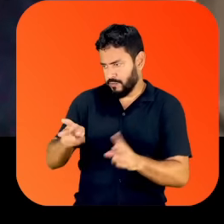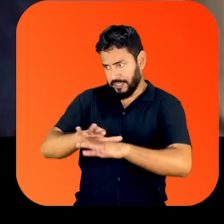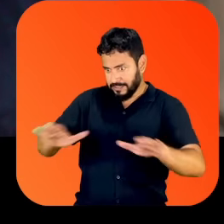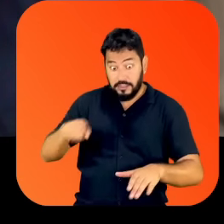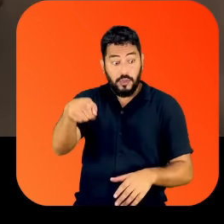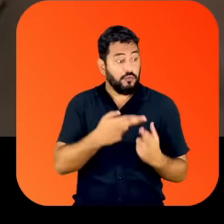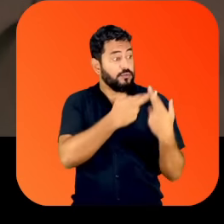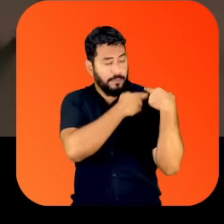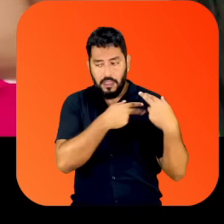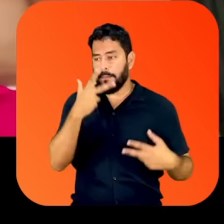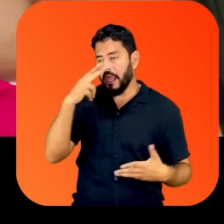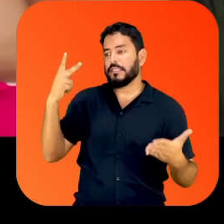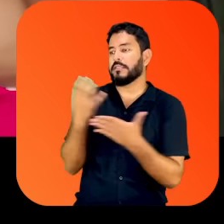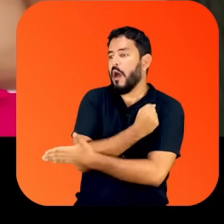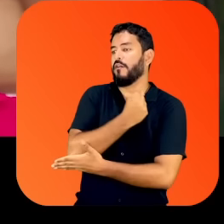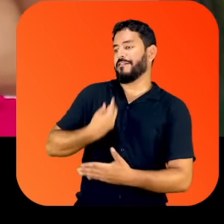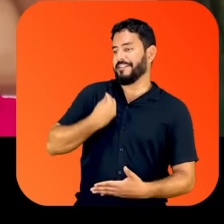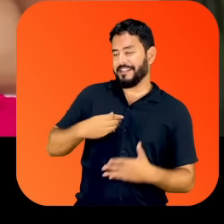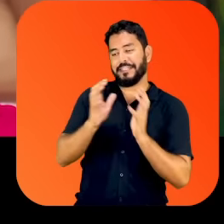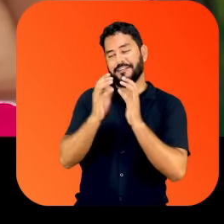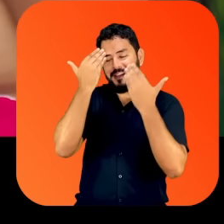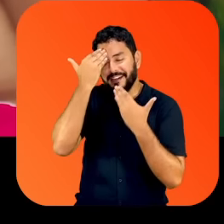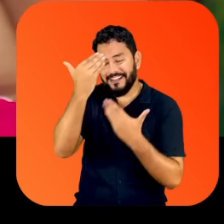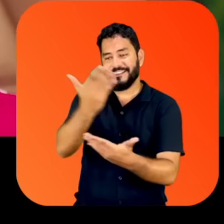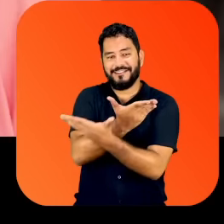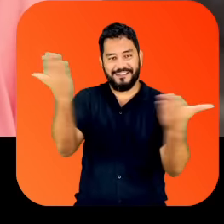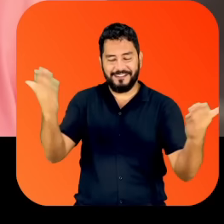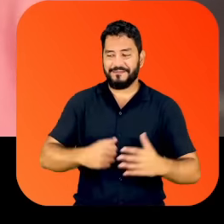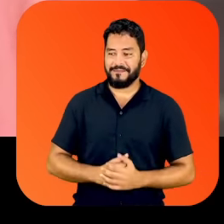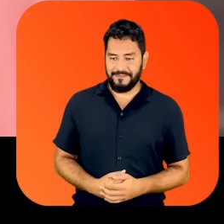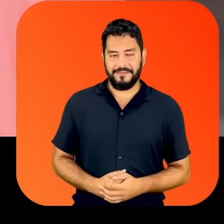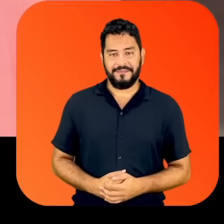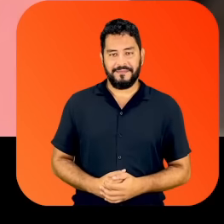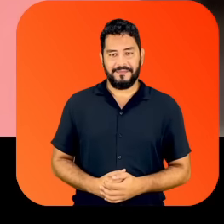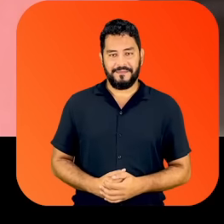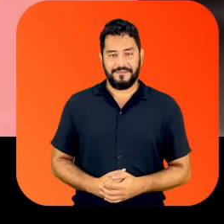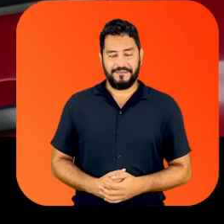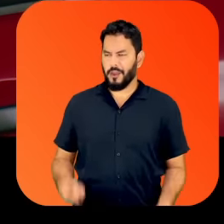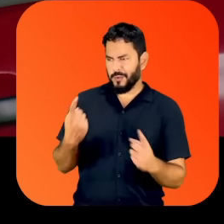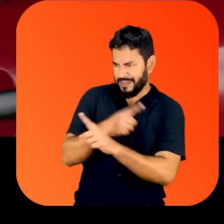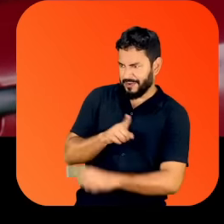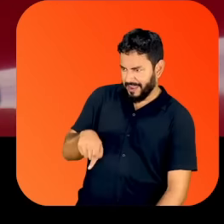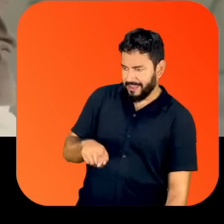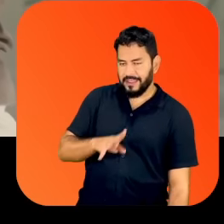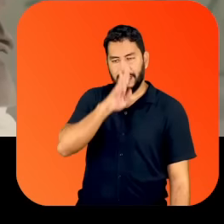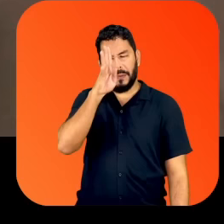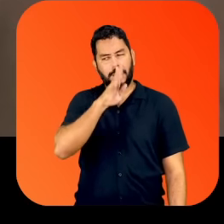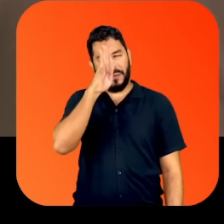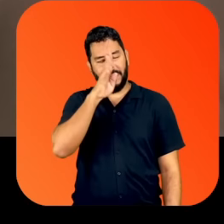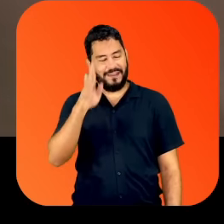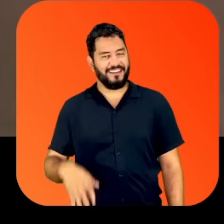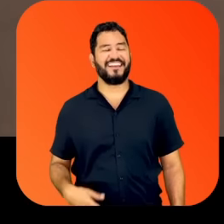velocidade. Continue sempre assim. A sua responsabilidade no trânsito salva muitas vidas. Recife agradece. É o trabalho,